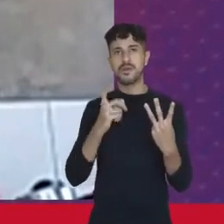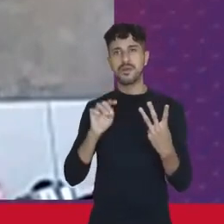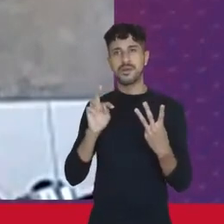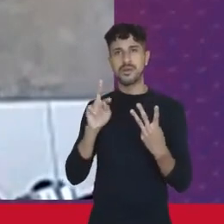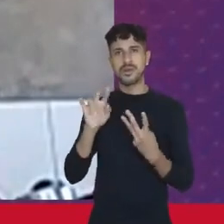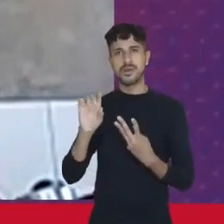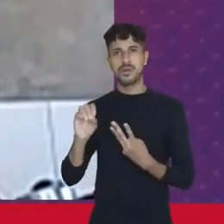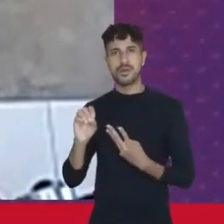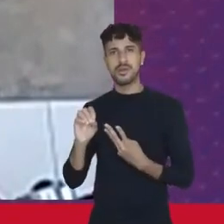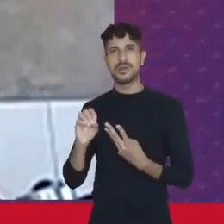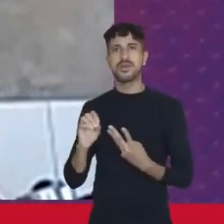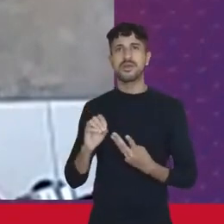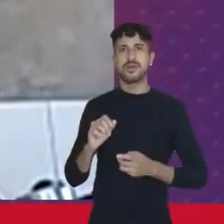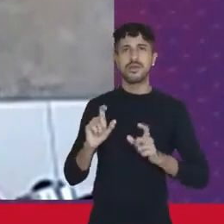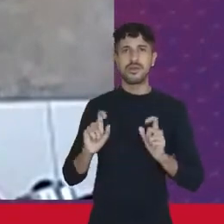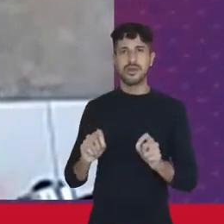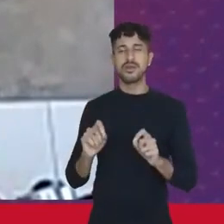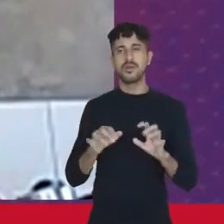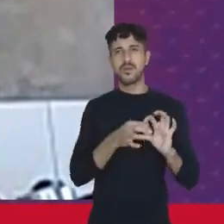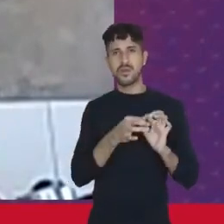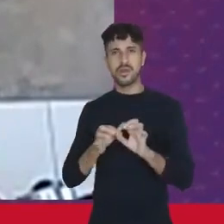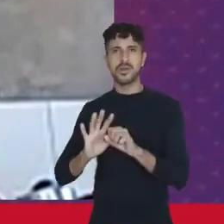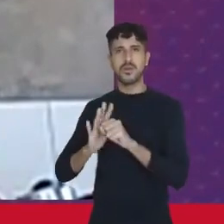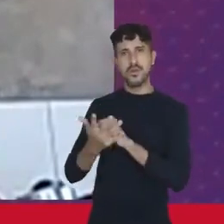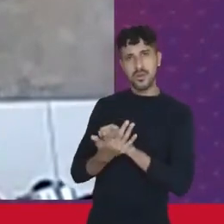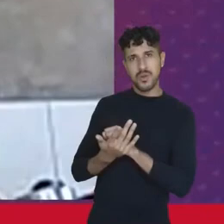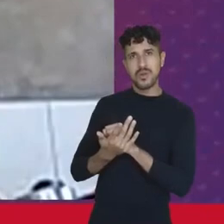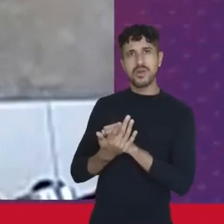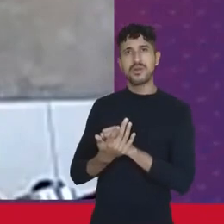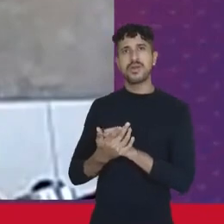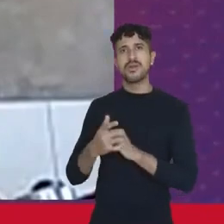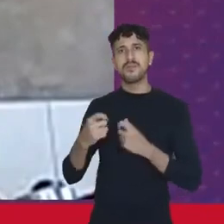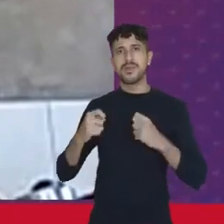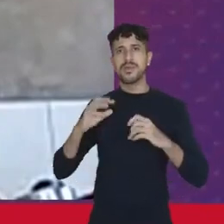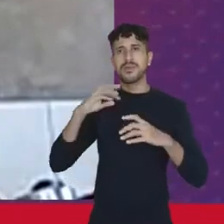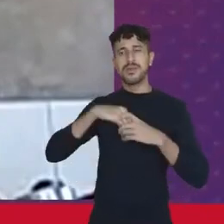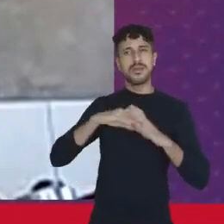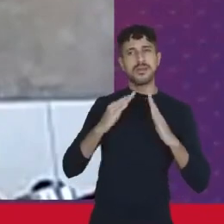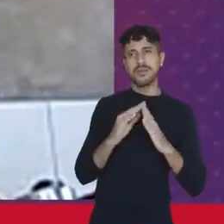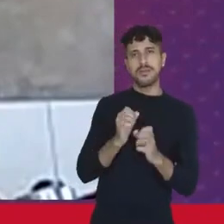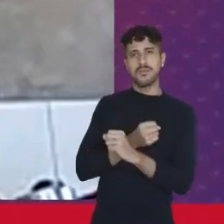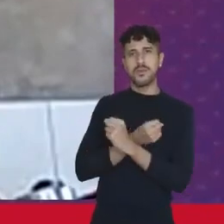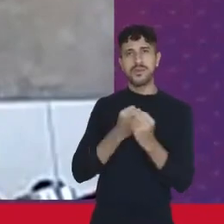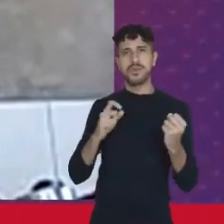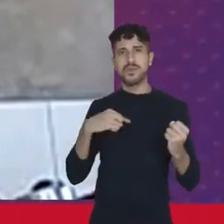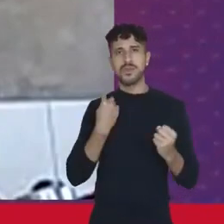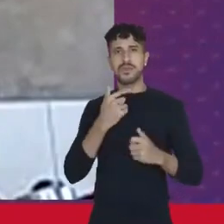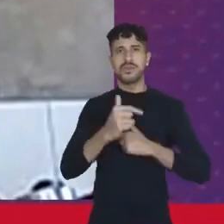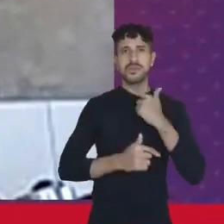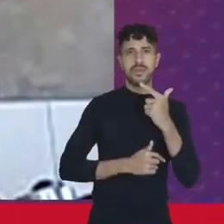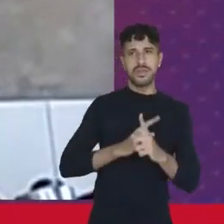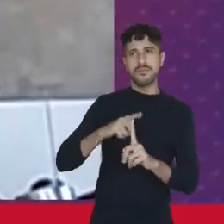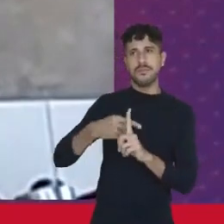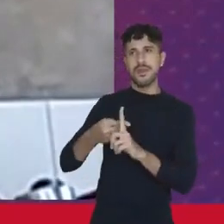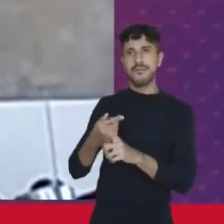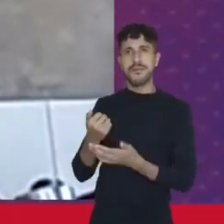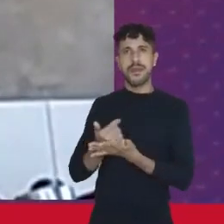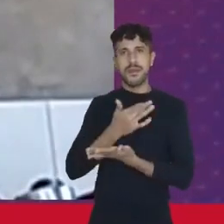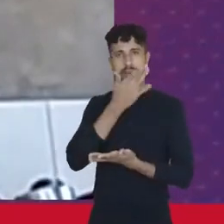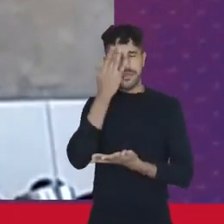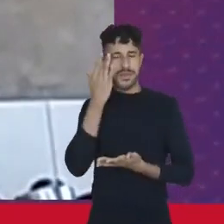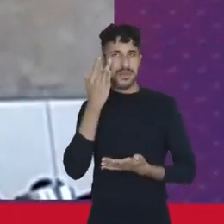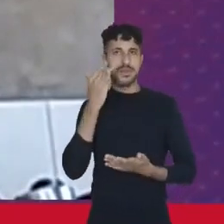como não está tendo aula devido à pandemia, né? Aí vocês têm que estar em casa, aí não tem como a gente trabalhar e pagar alguém. Tem